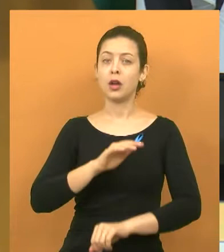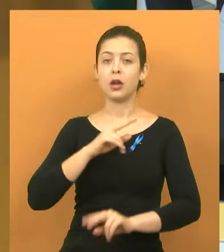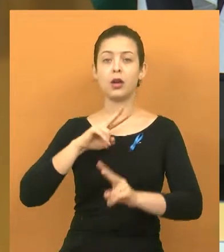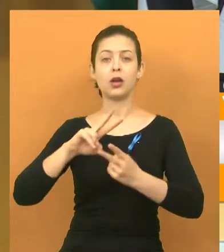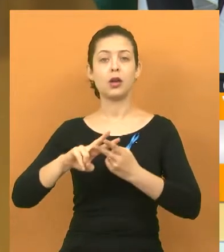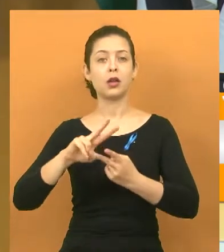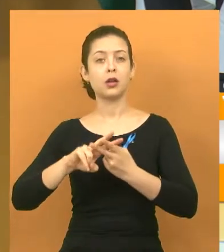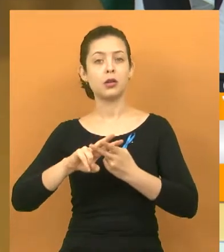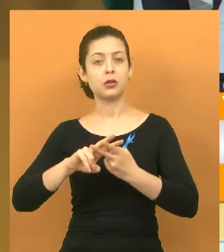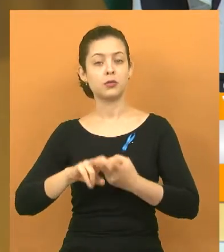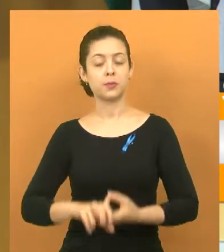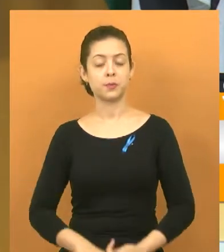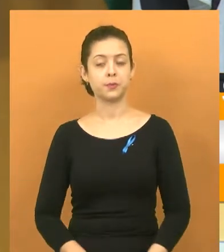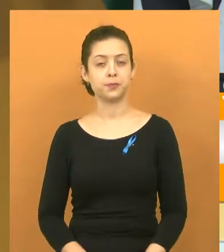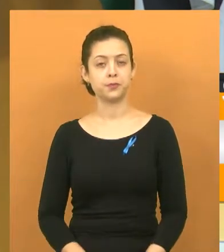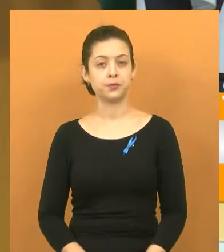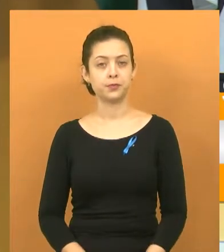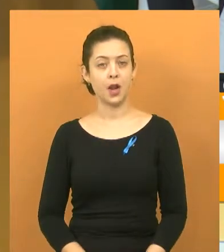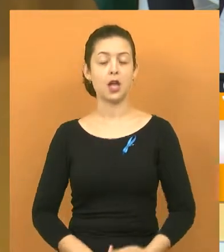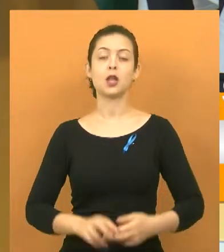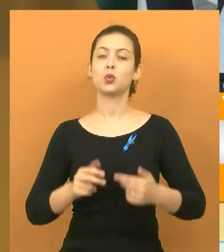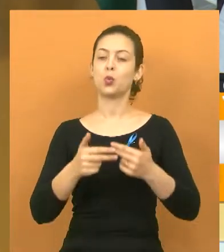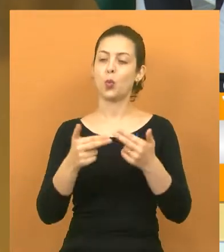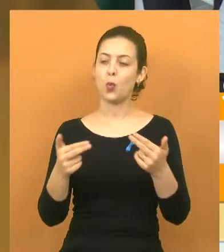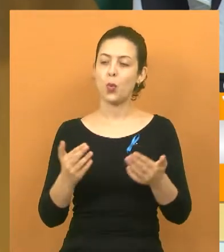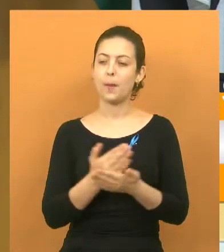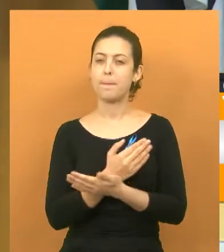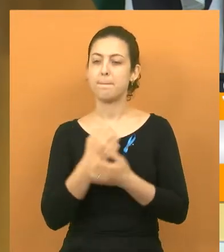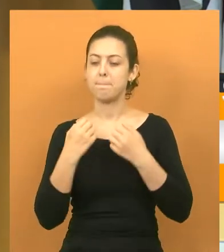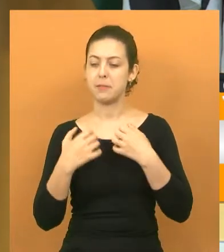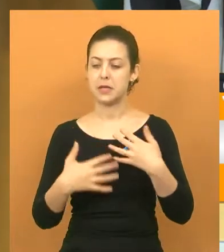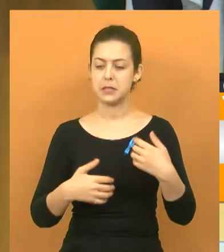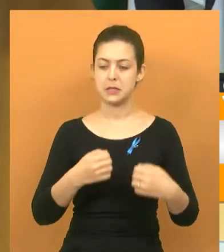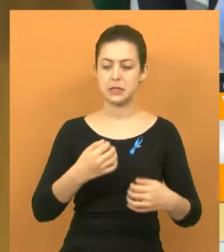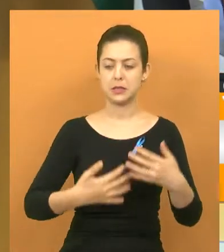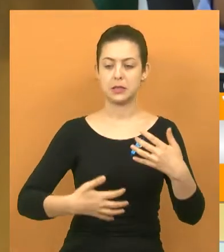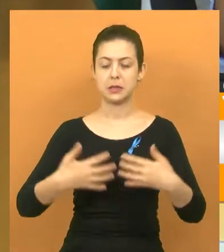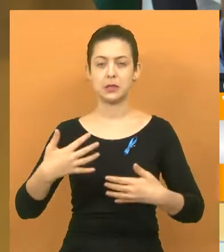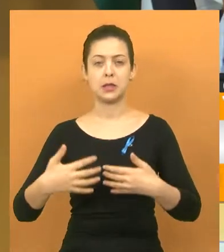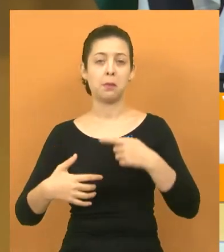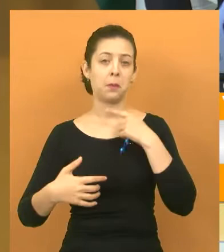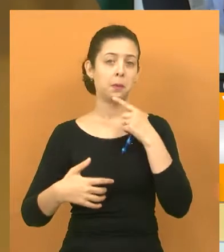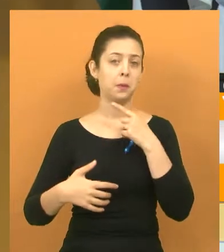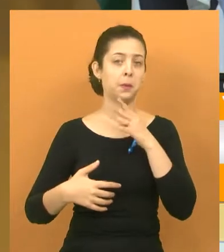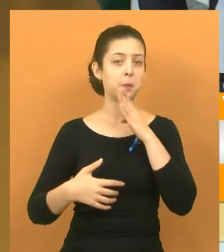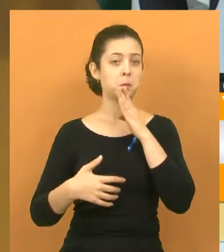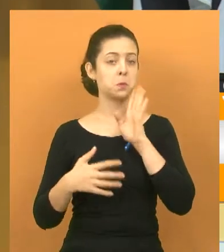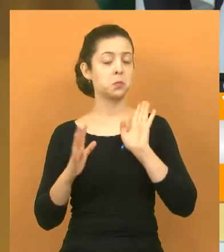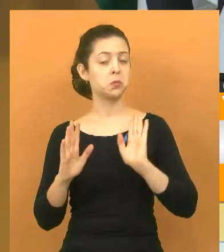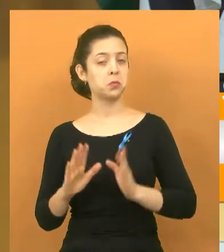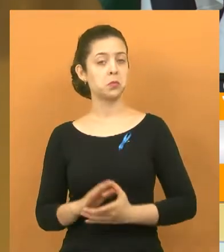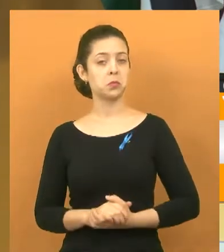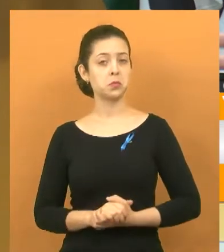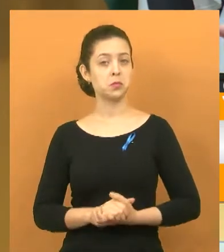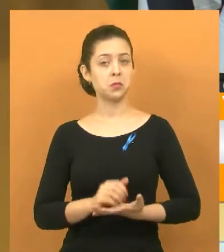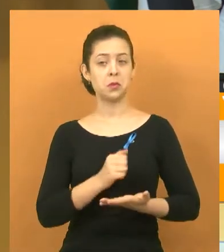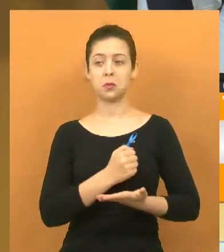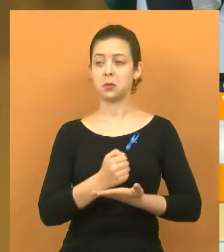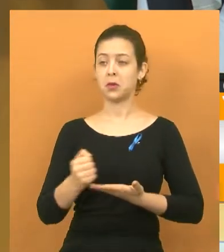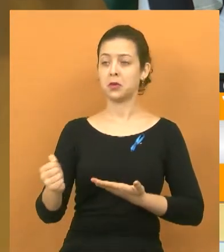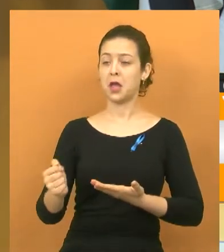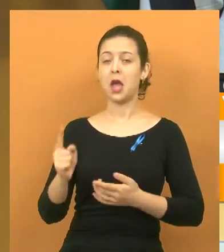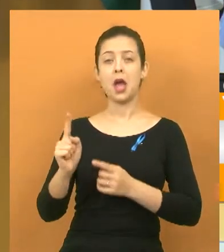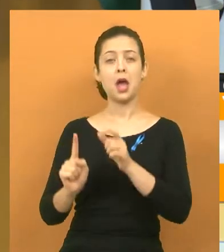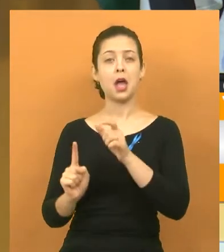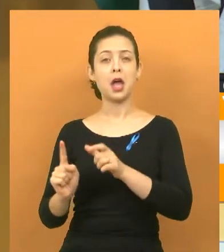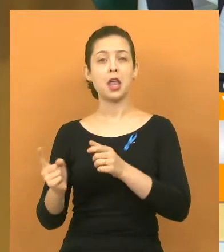crime. Porque tem coisas, Fernando, que a gente precisa explicar. Porque se ninguém falasse nada, tinha passado. Ah, mas o